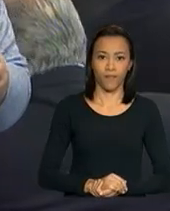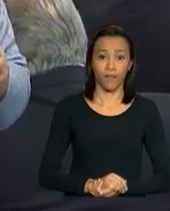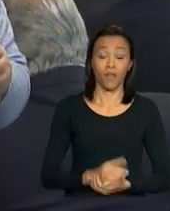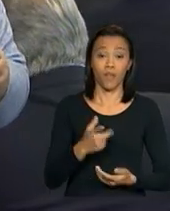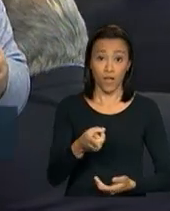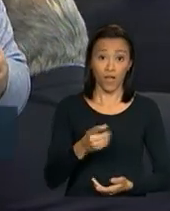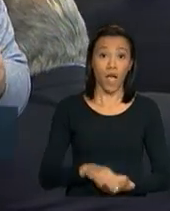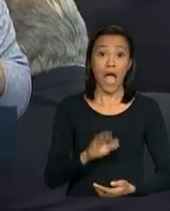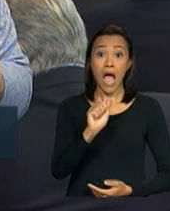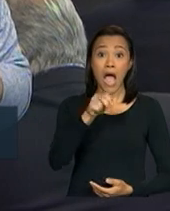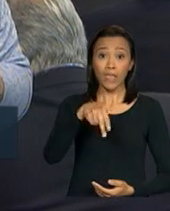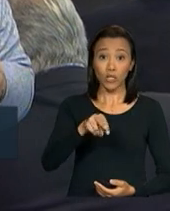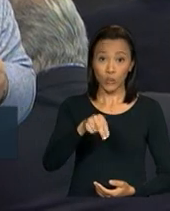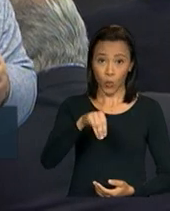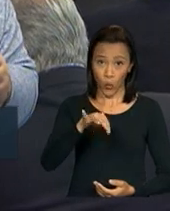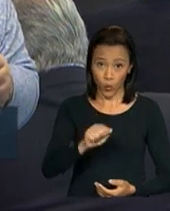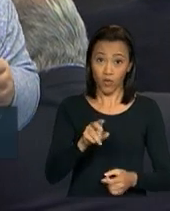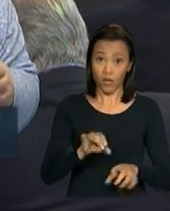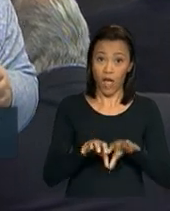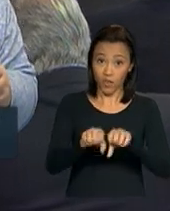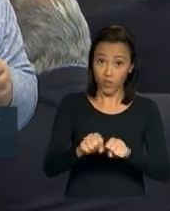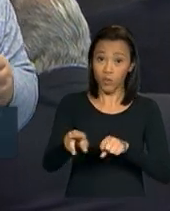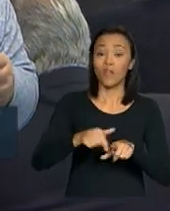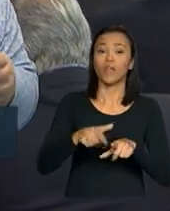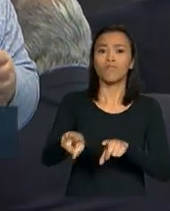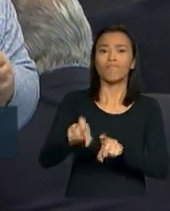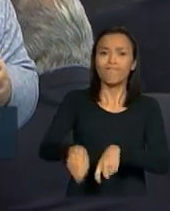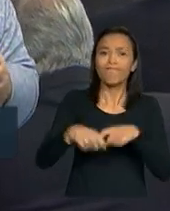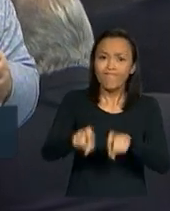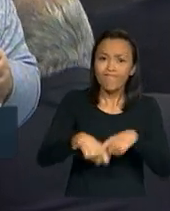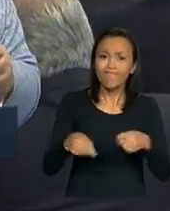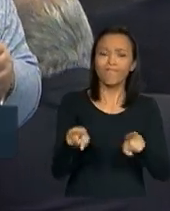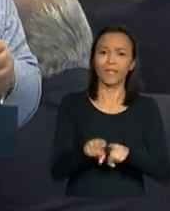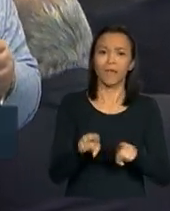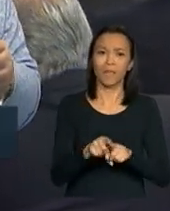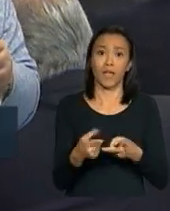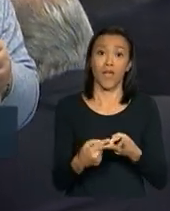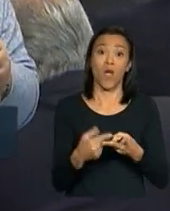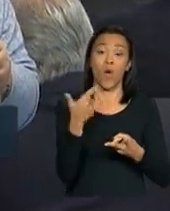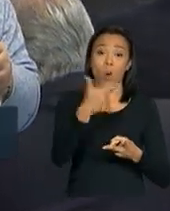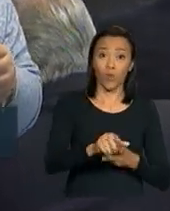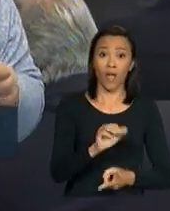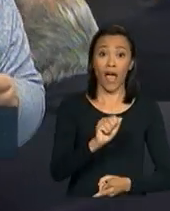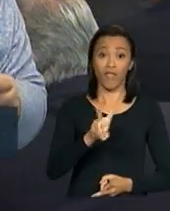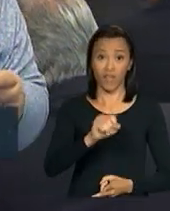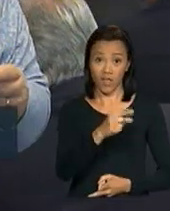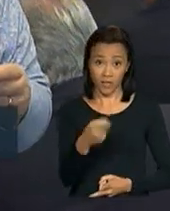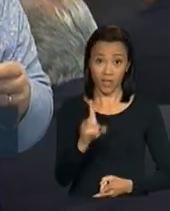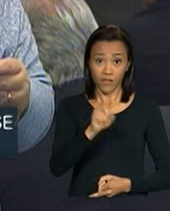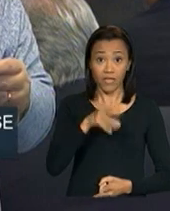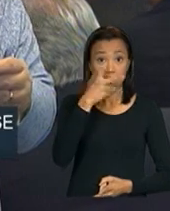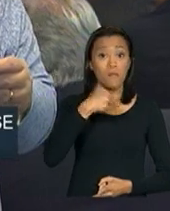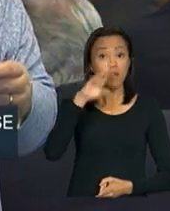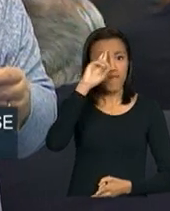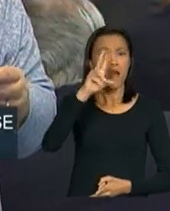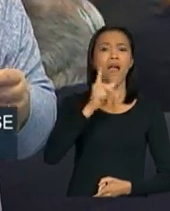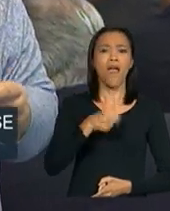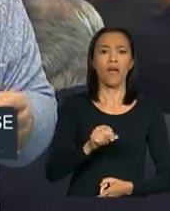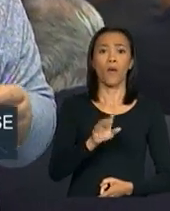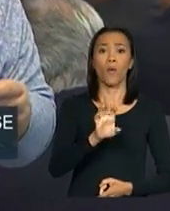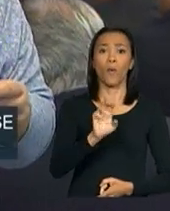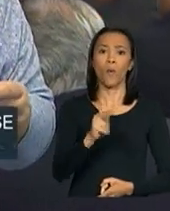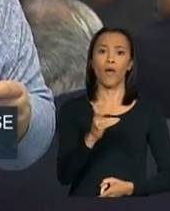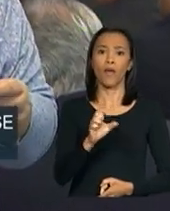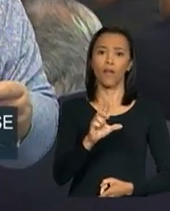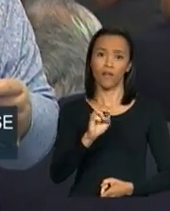Lúcia, Antônio Andrade vai assumir o Ministério da Agricultura, Pecuária e Abastecimento. A Secretaria de Aviação Civil vai ser comandada pelo ministro Wellington